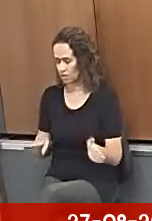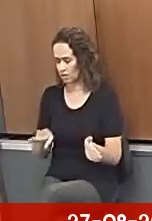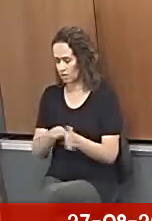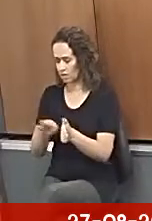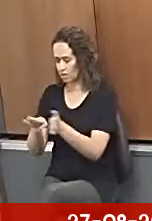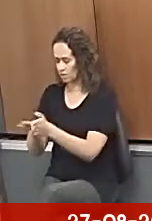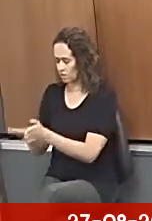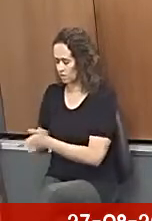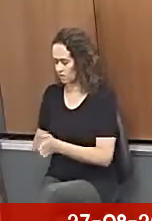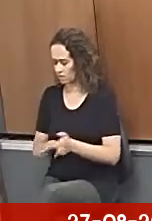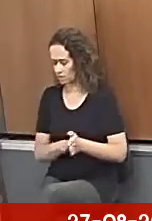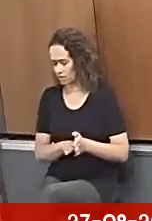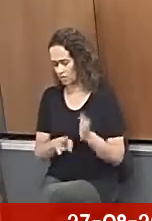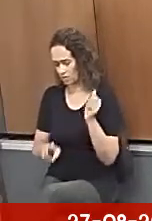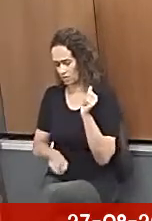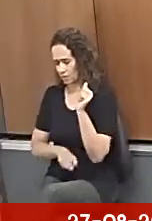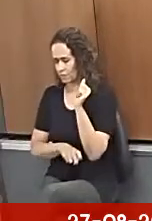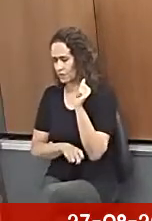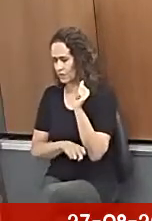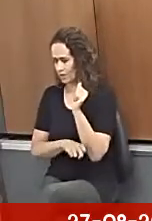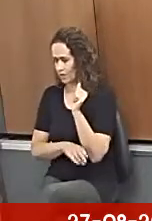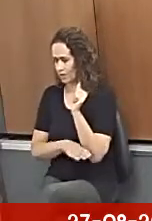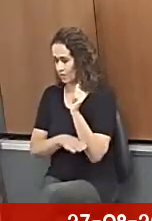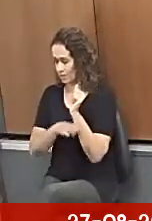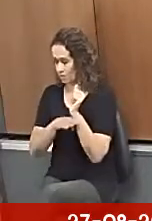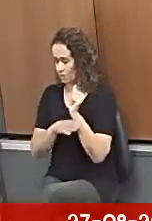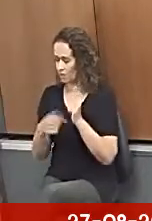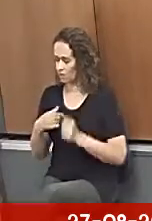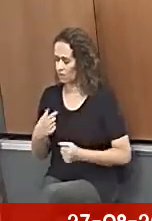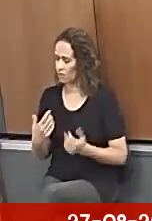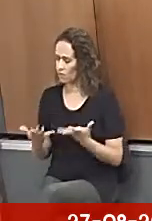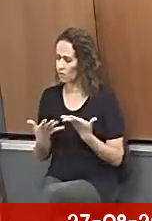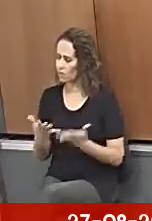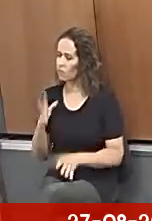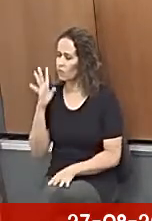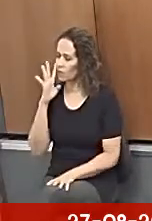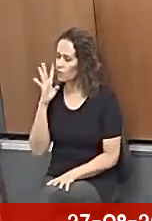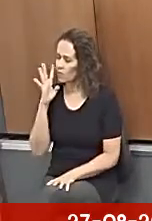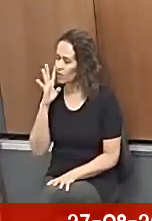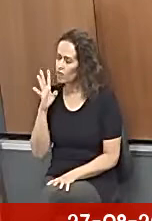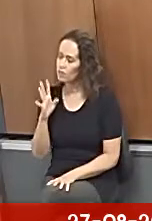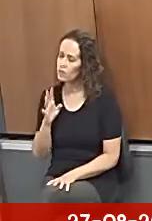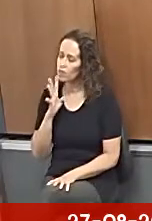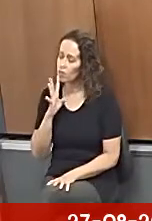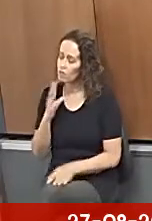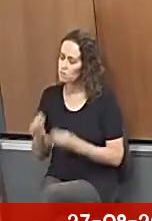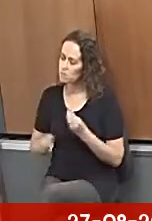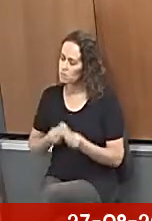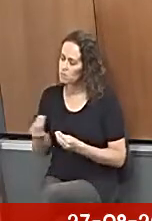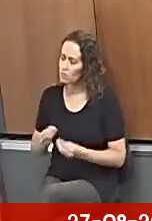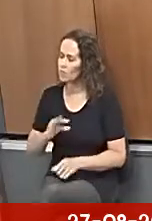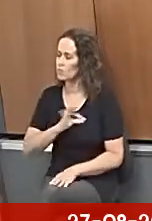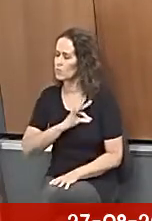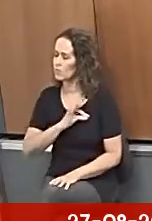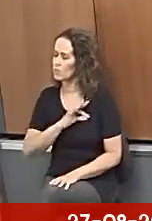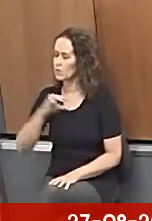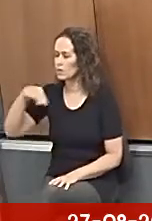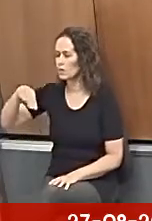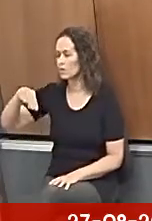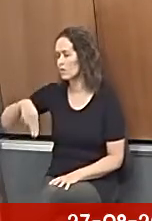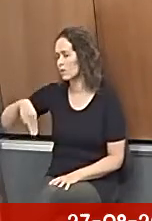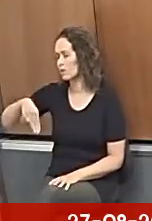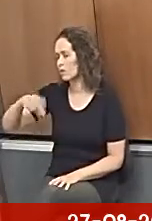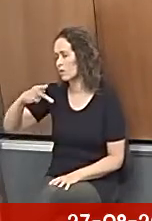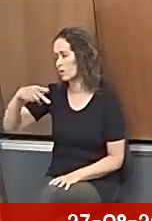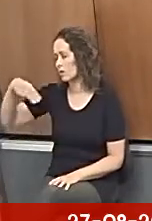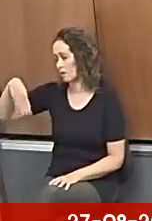ter subido a eu conheço os argumentos da minas arena em relação ao que a polícia militar diz ela joga sempre para a polícia